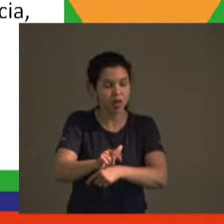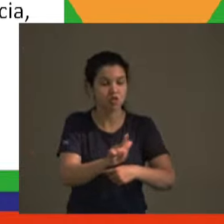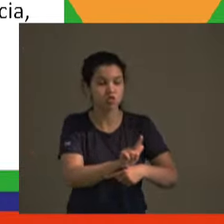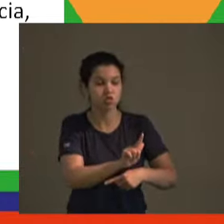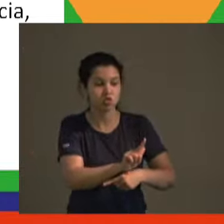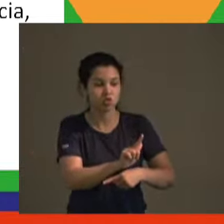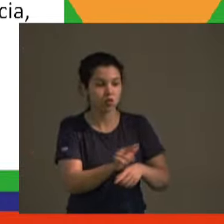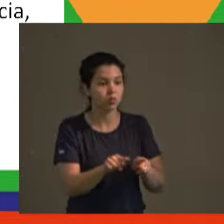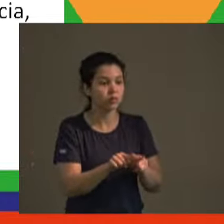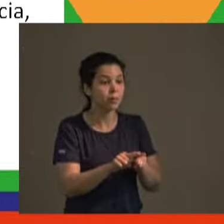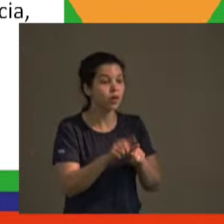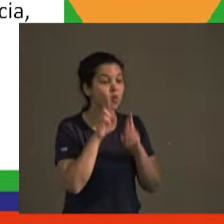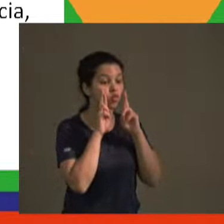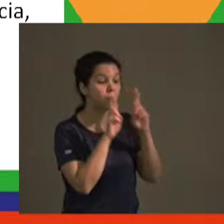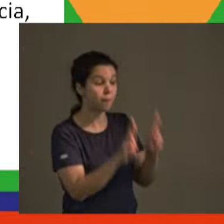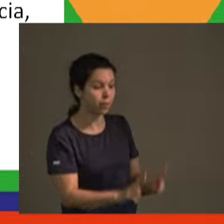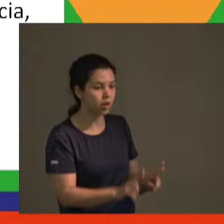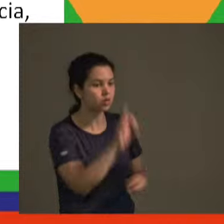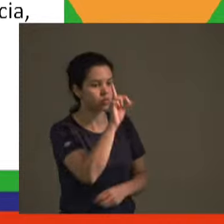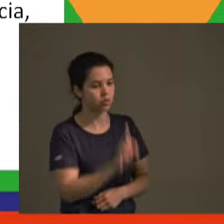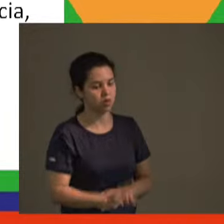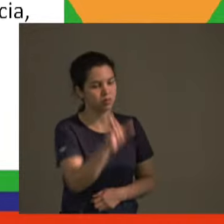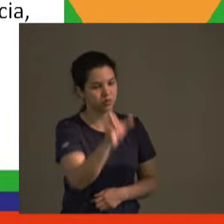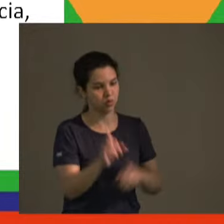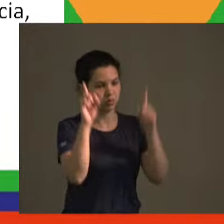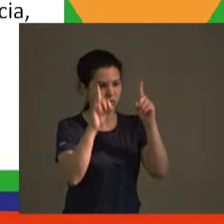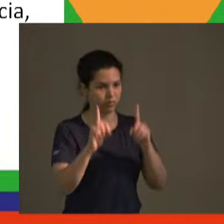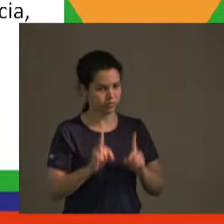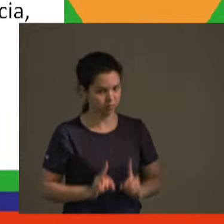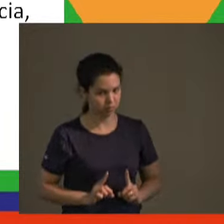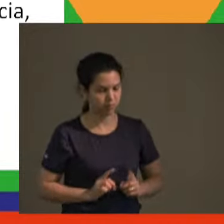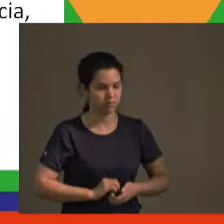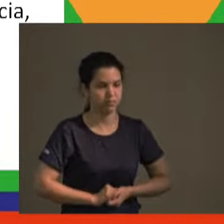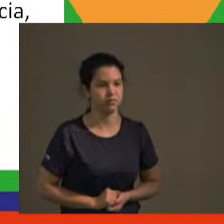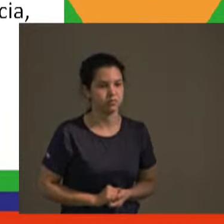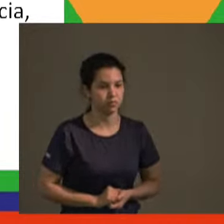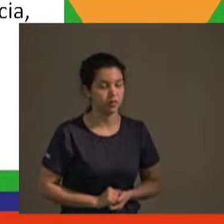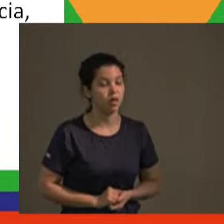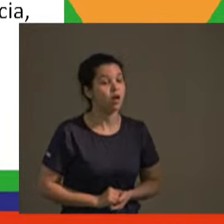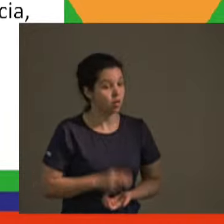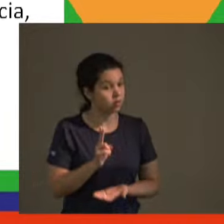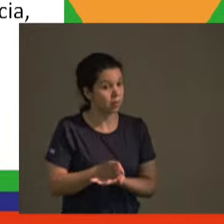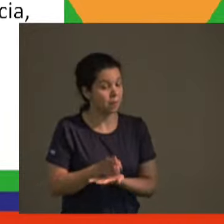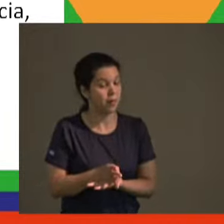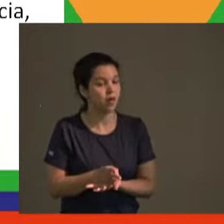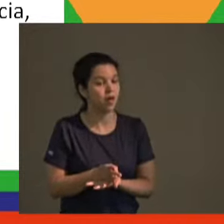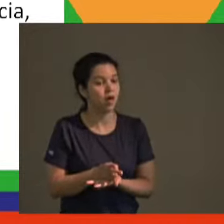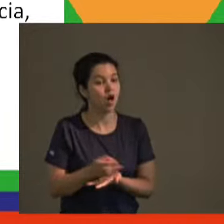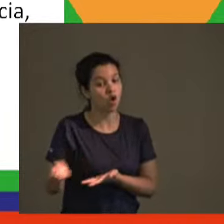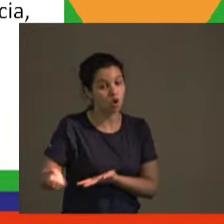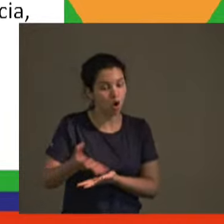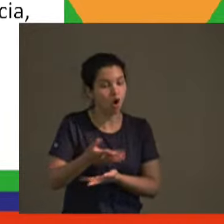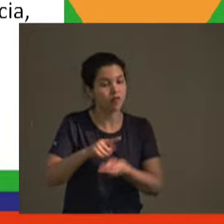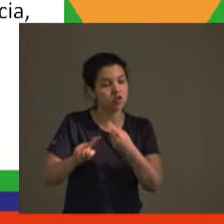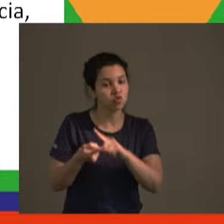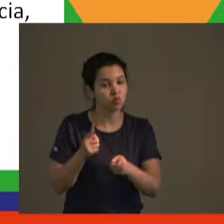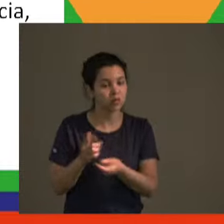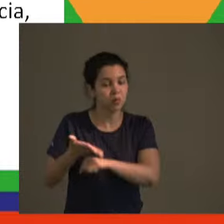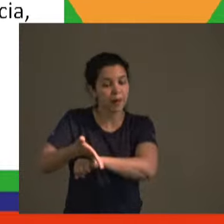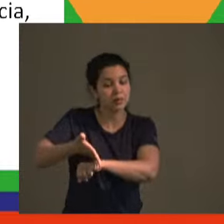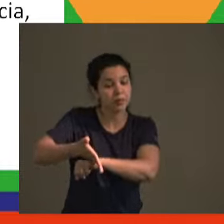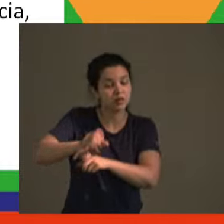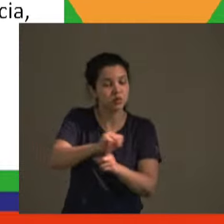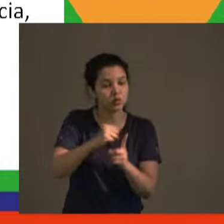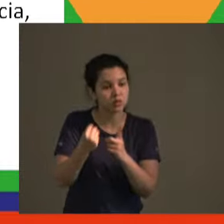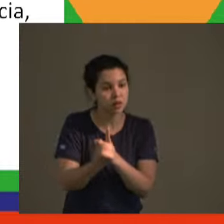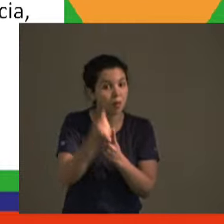inclusividade e do respeito aos direitos das pessoas com deficiência. Da mesma maneira, novas formas de articulação e participação social foram